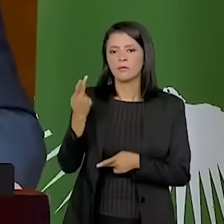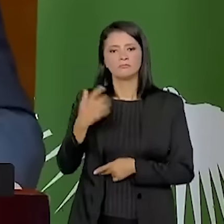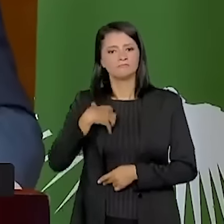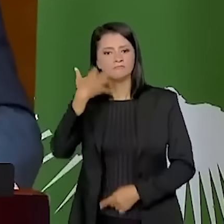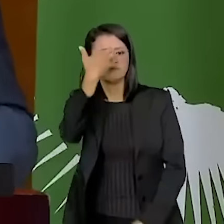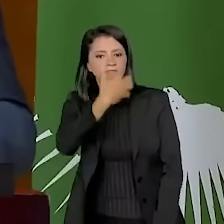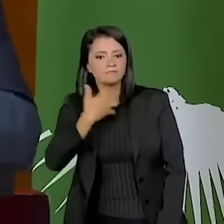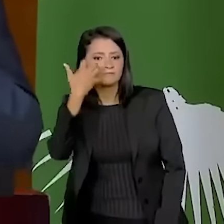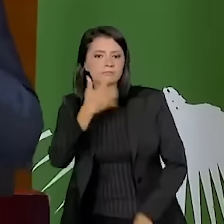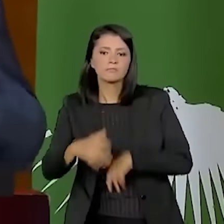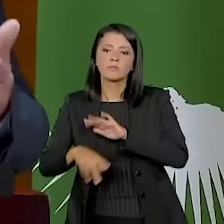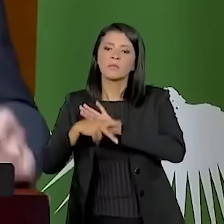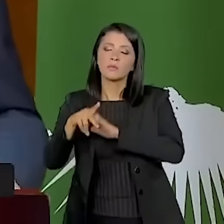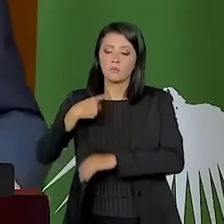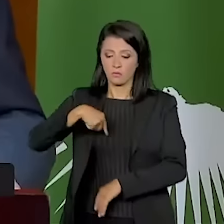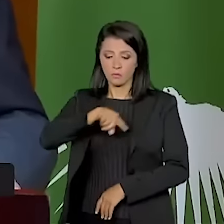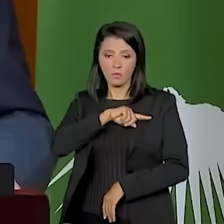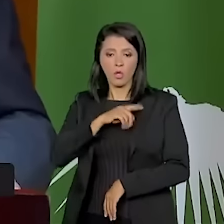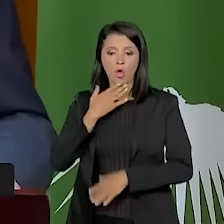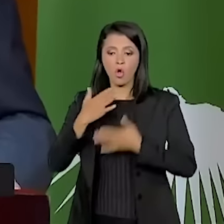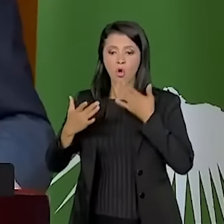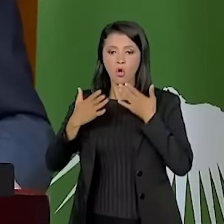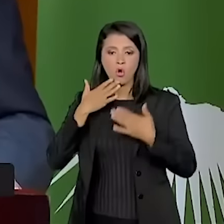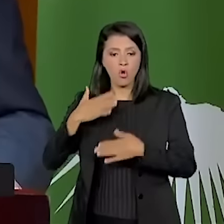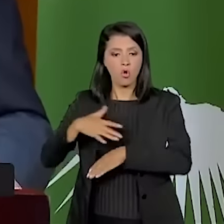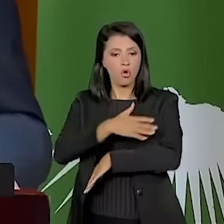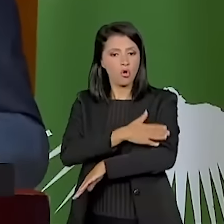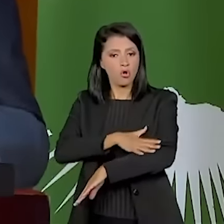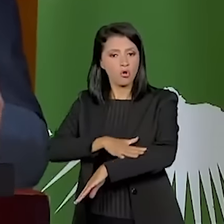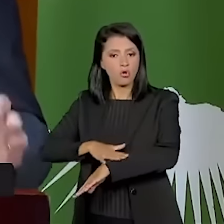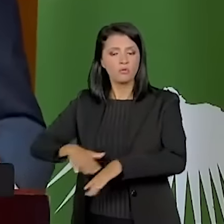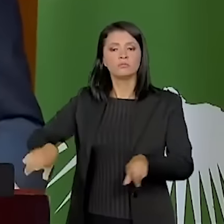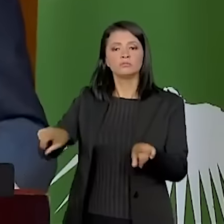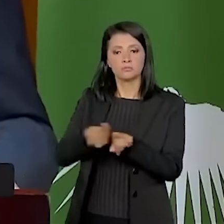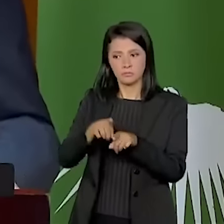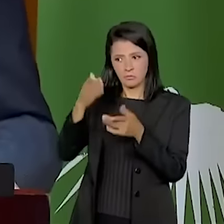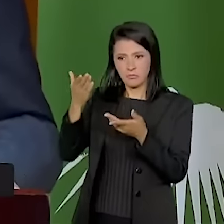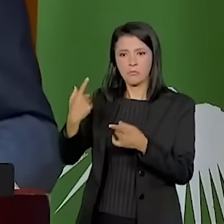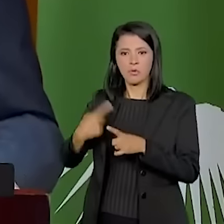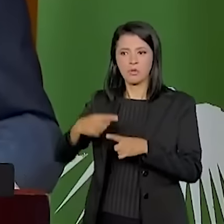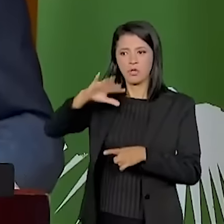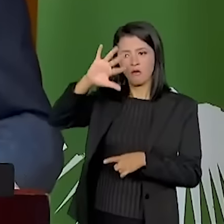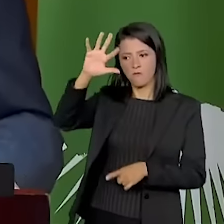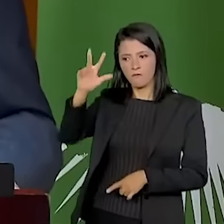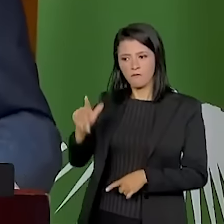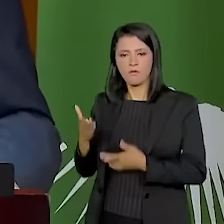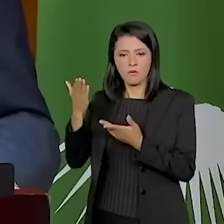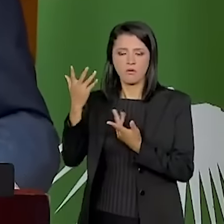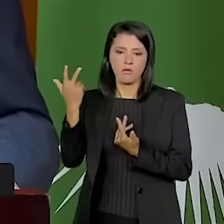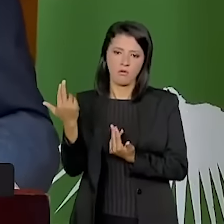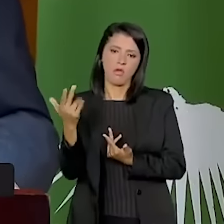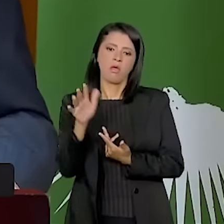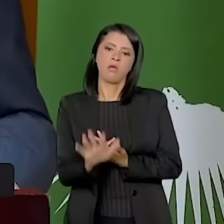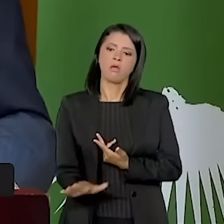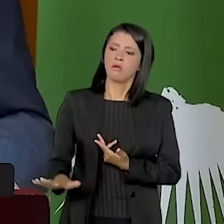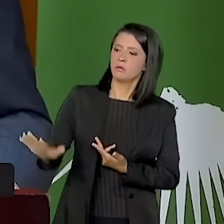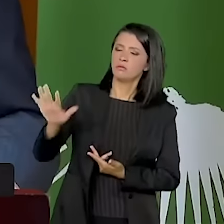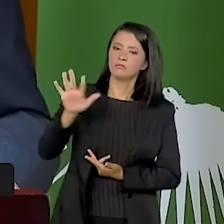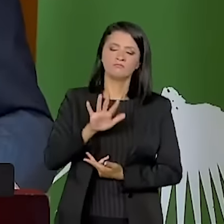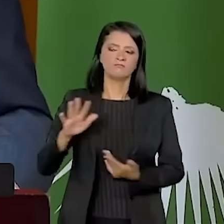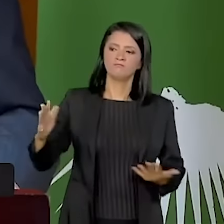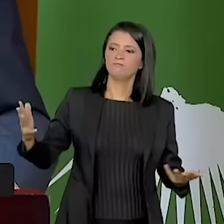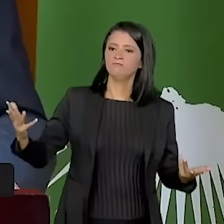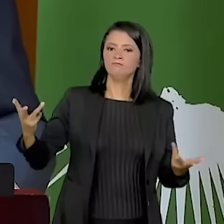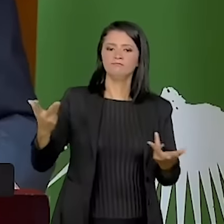cantar, faz parte da nossa cor, mas também porque o continente africano é um espaço